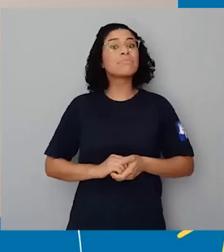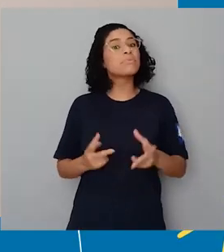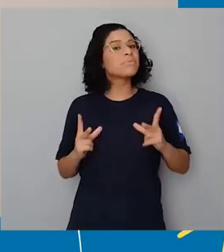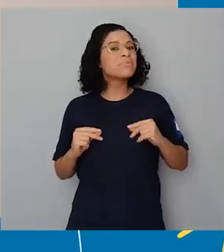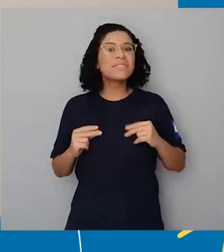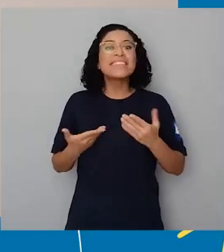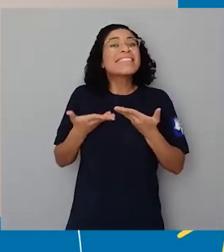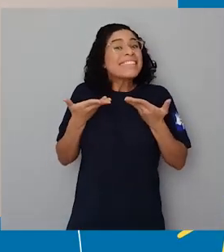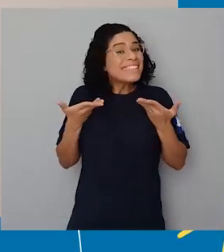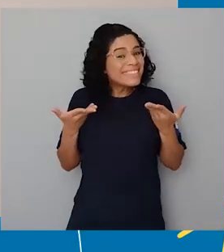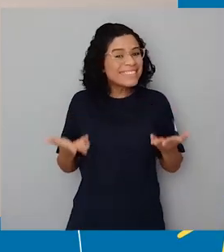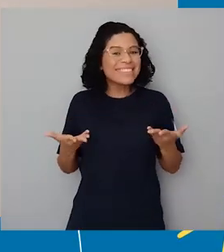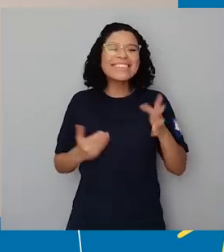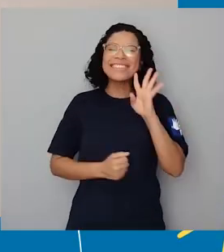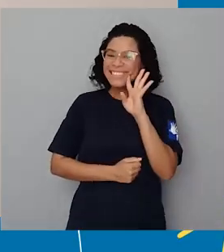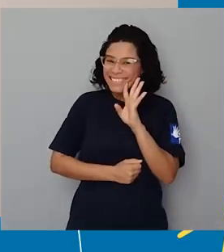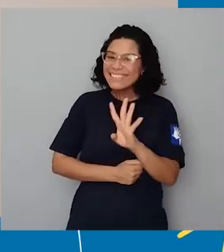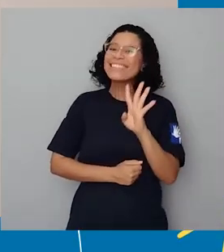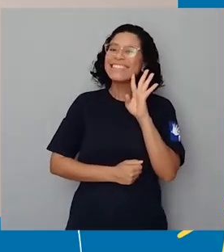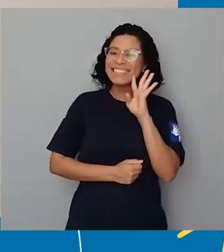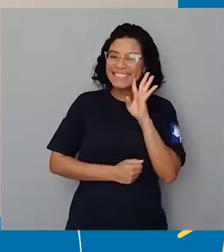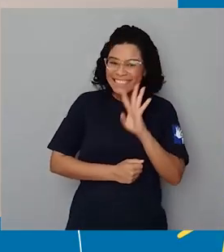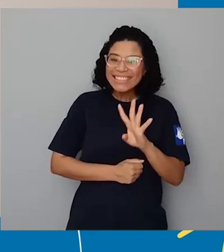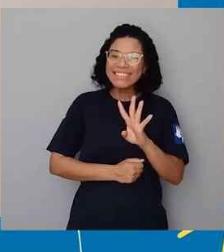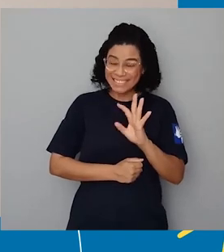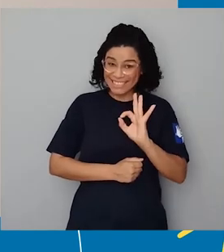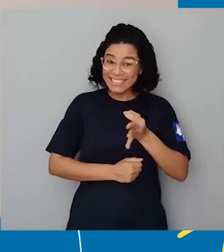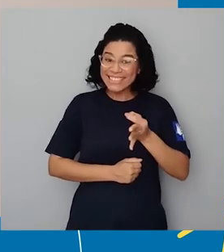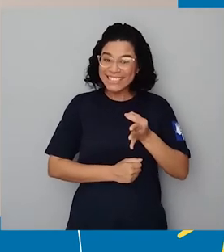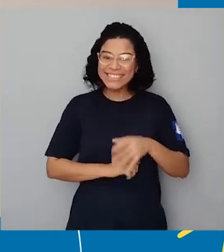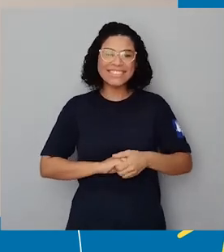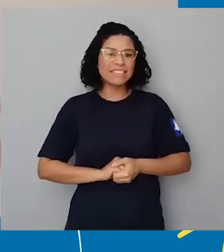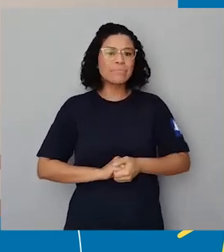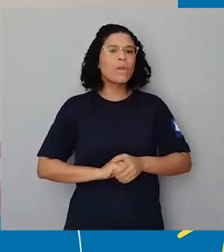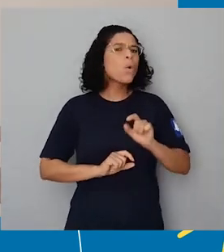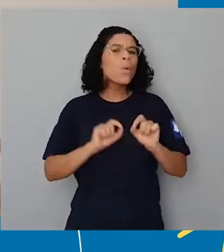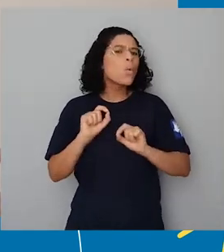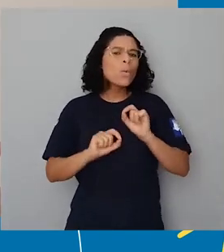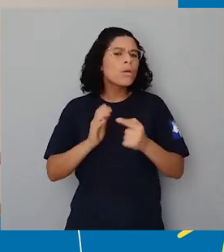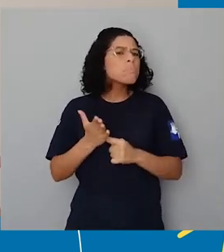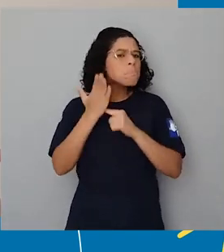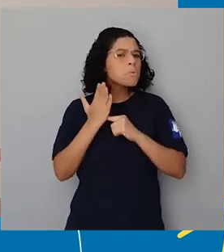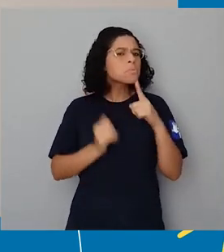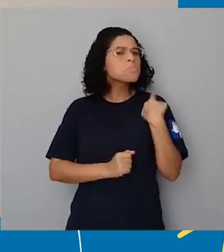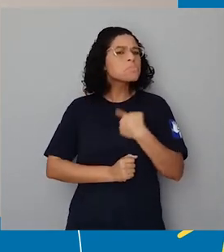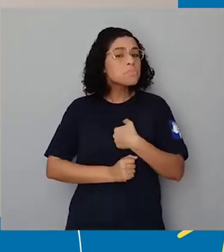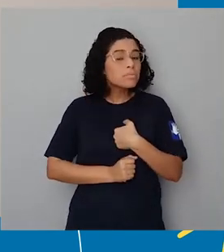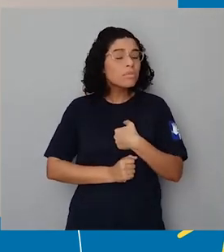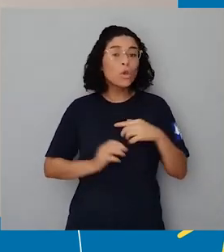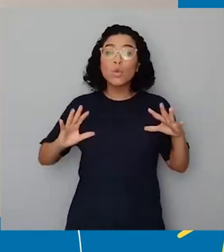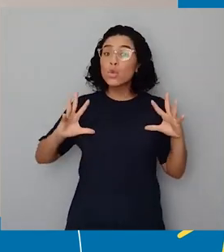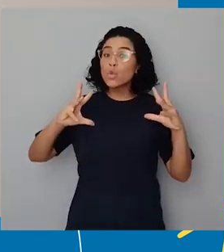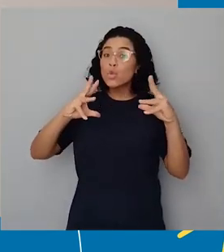Ai, ai. E aí, criançada? Muito legal esse episódio, não é? O que que esse episódio nos mostra?